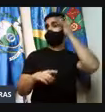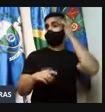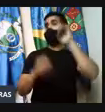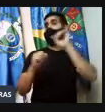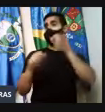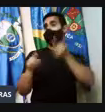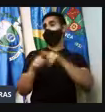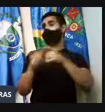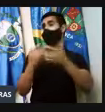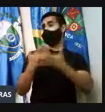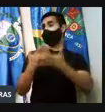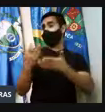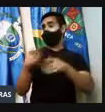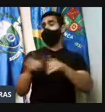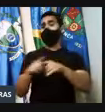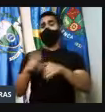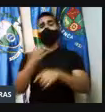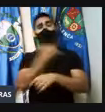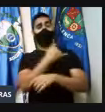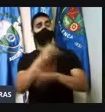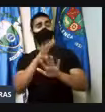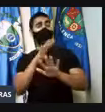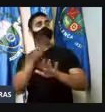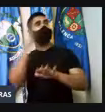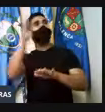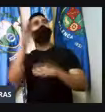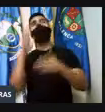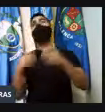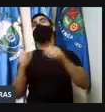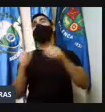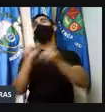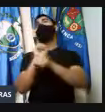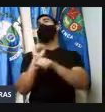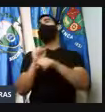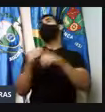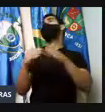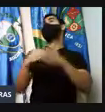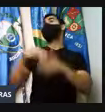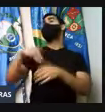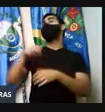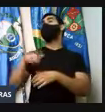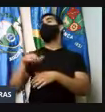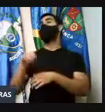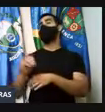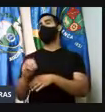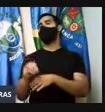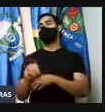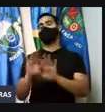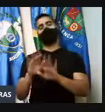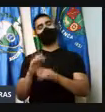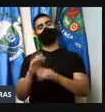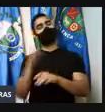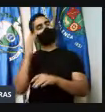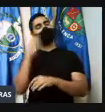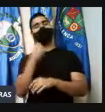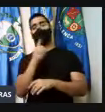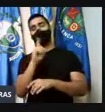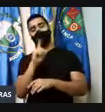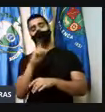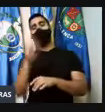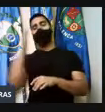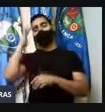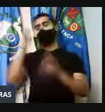vacinando os nossos brasileiros, mas pensa bem, até março, desse jeito que está indo aí. Eu acho que isso aí não é bom, não. Então, eu acho que essa